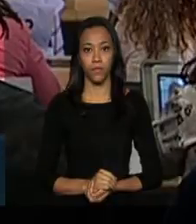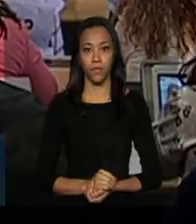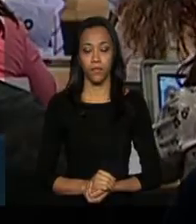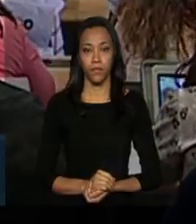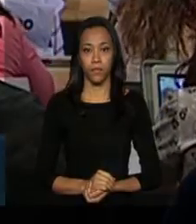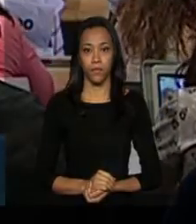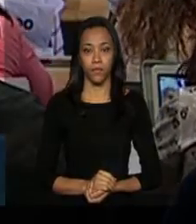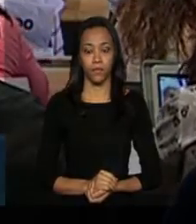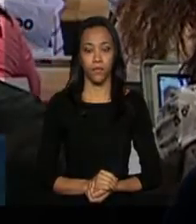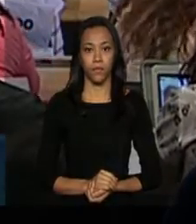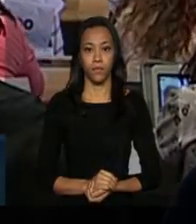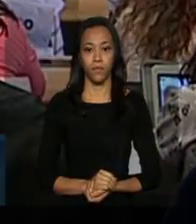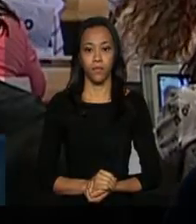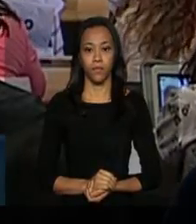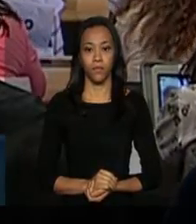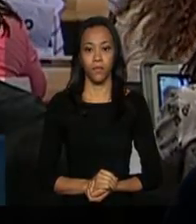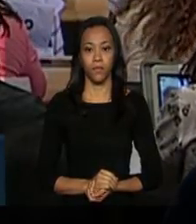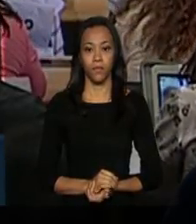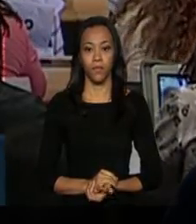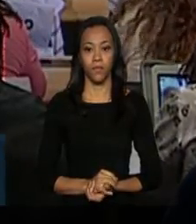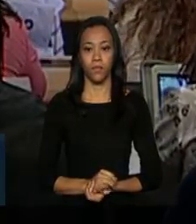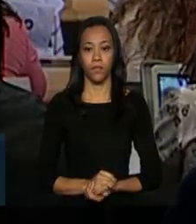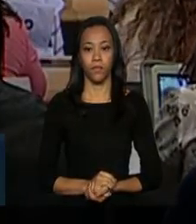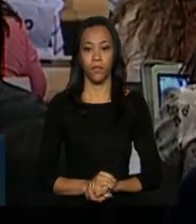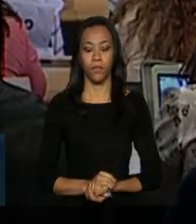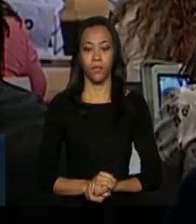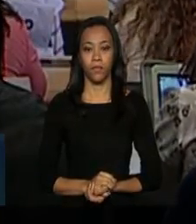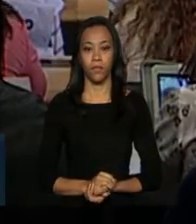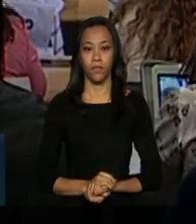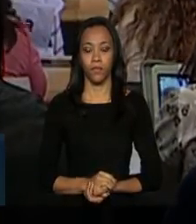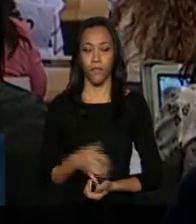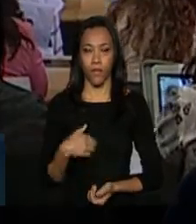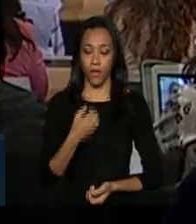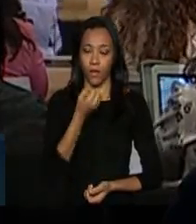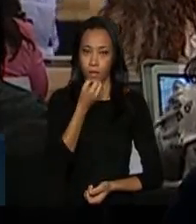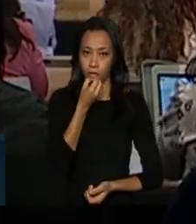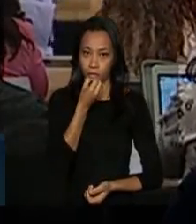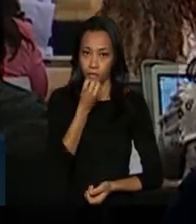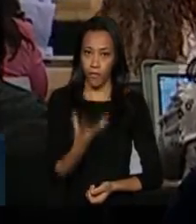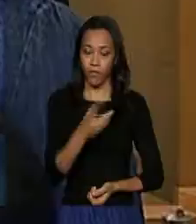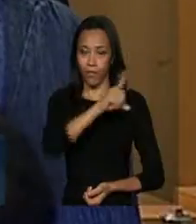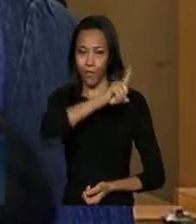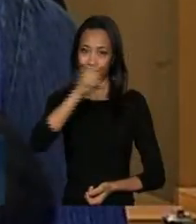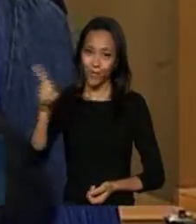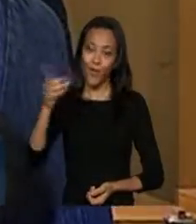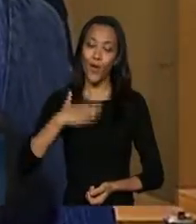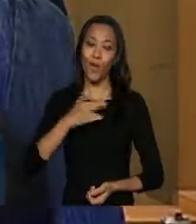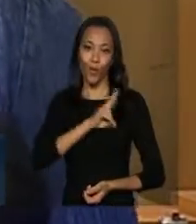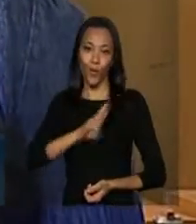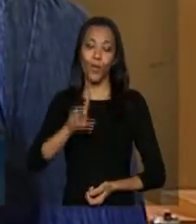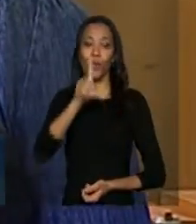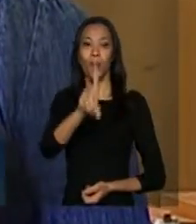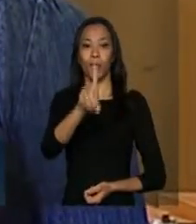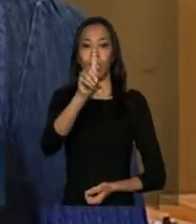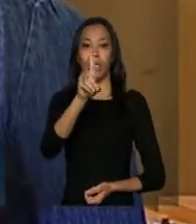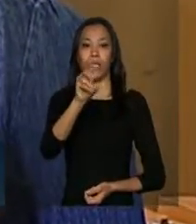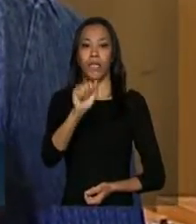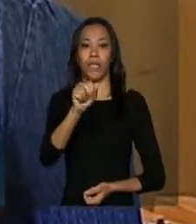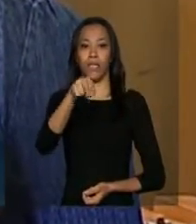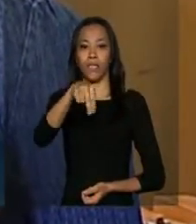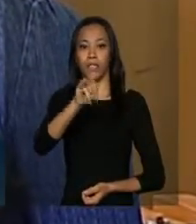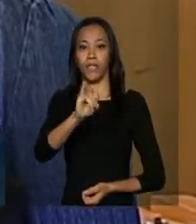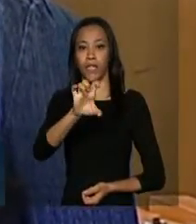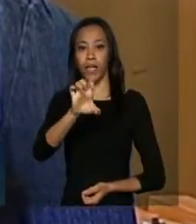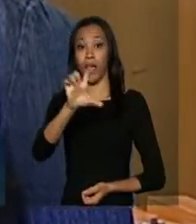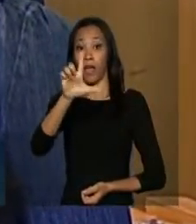Bom dia. Eu sou Daniele, mãe do João Vitor. O meu bebê,